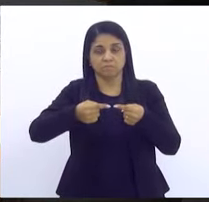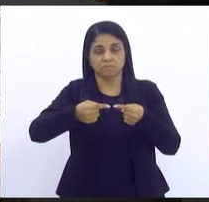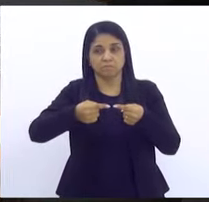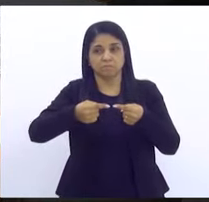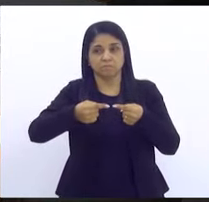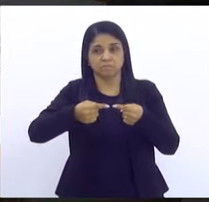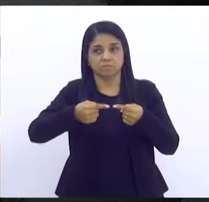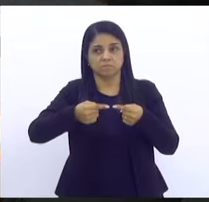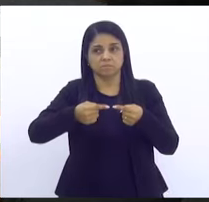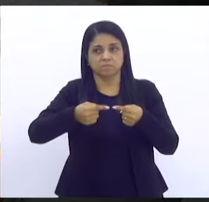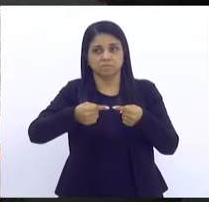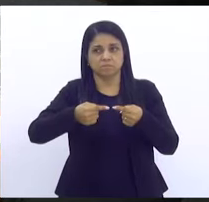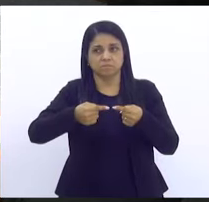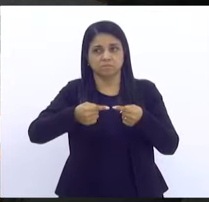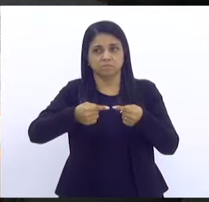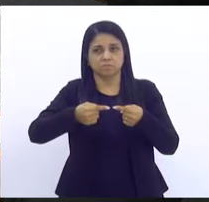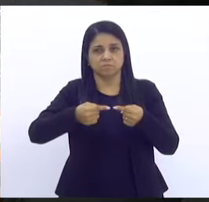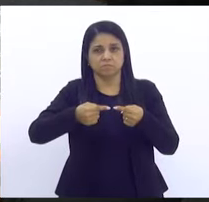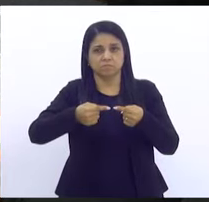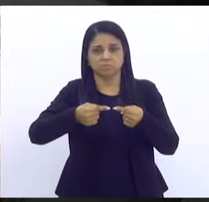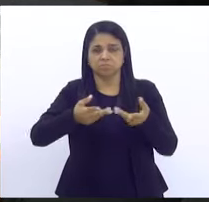Olha só. Não.